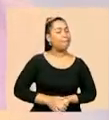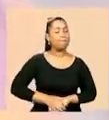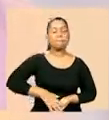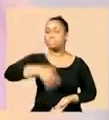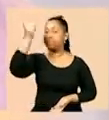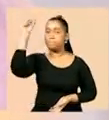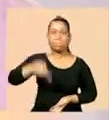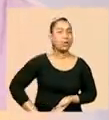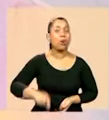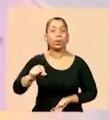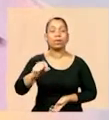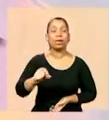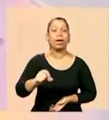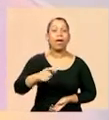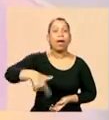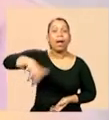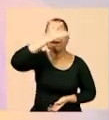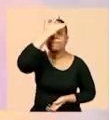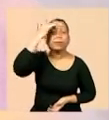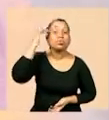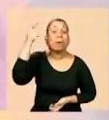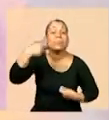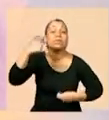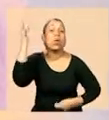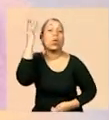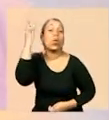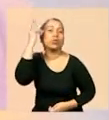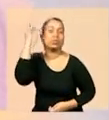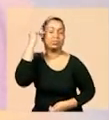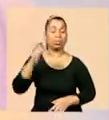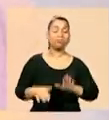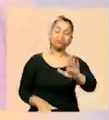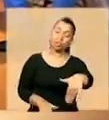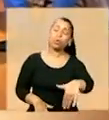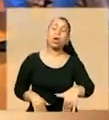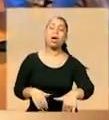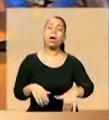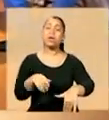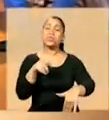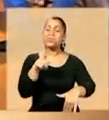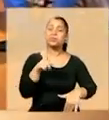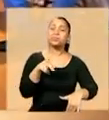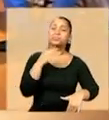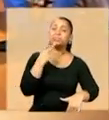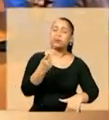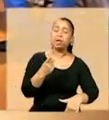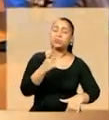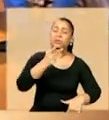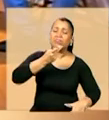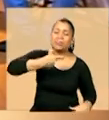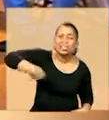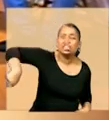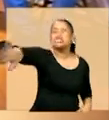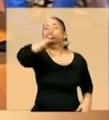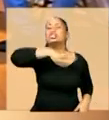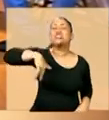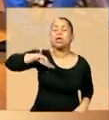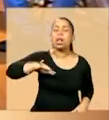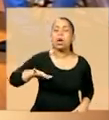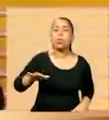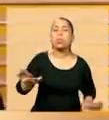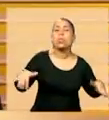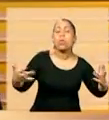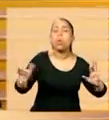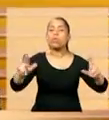é a conscientização. E isso a gente faz com treinamento. Entendi. Paulo, tem como você dar, de uma forma geral,